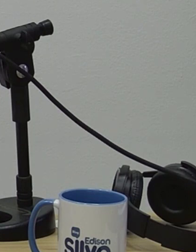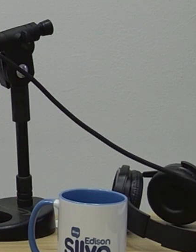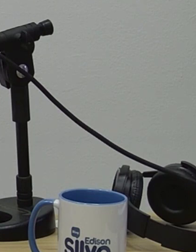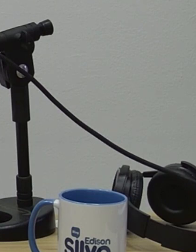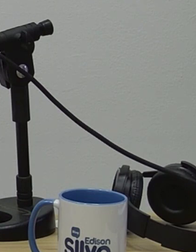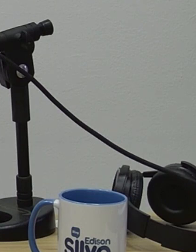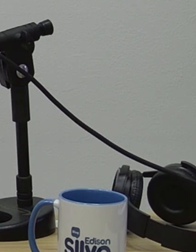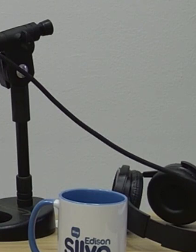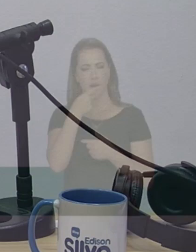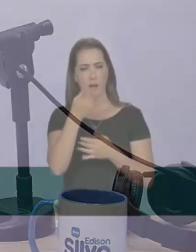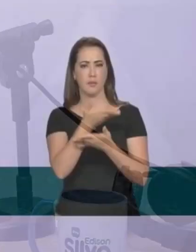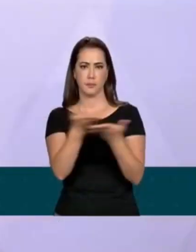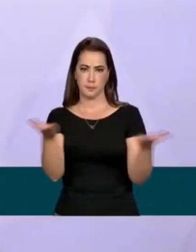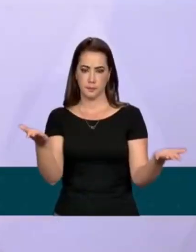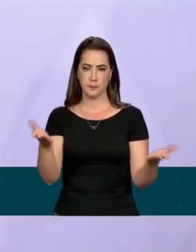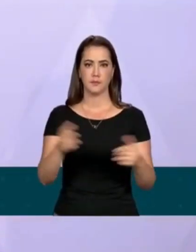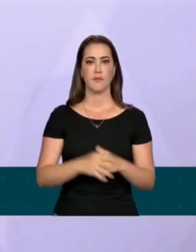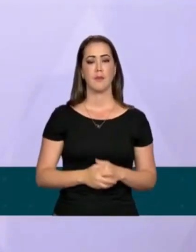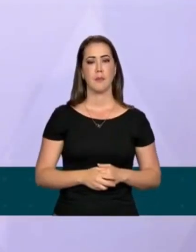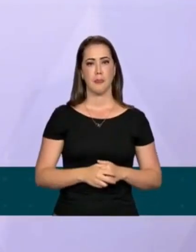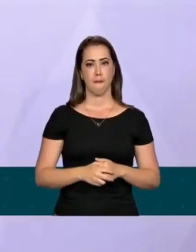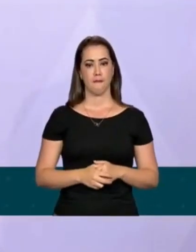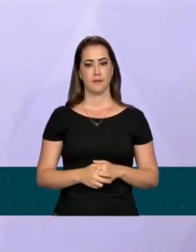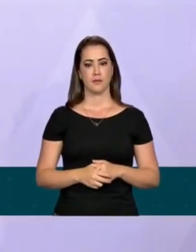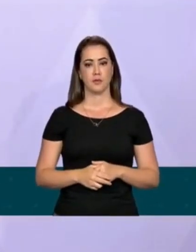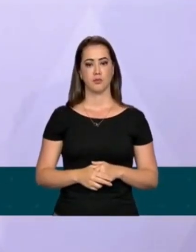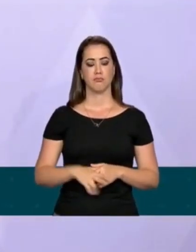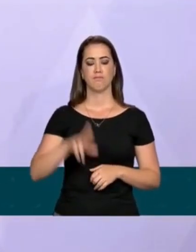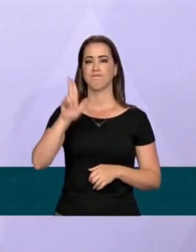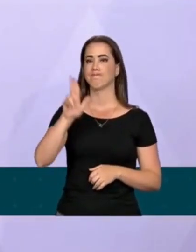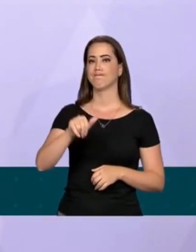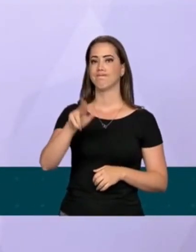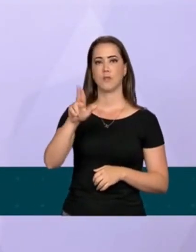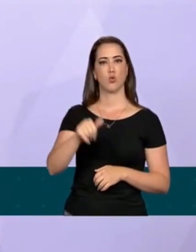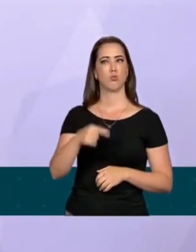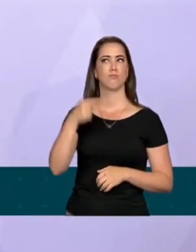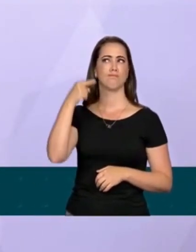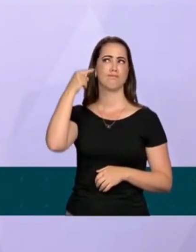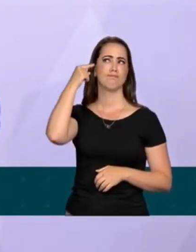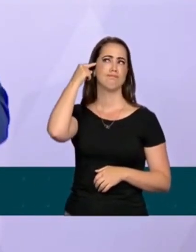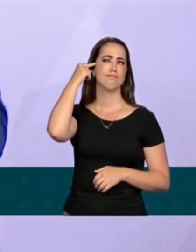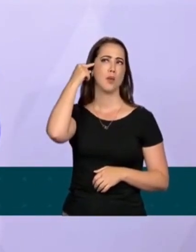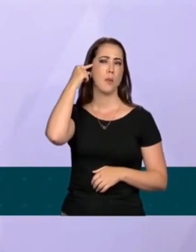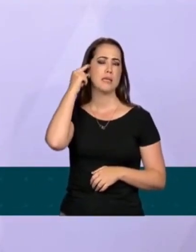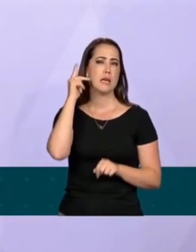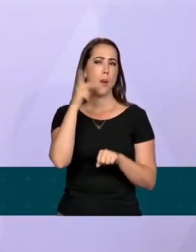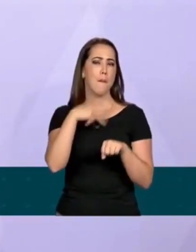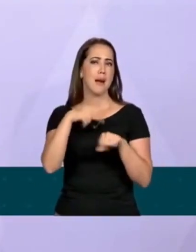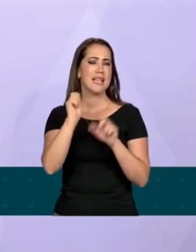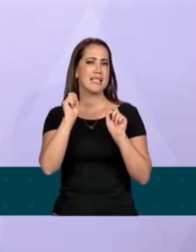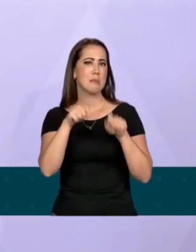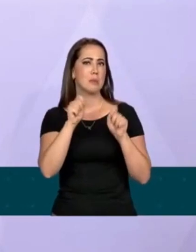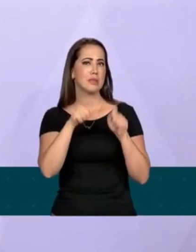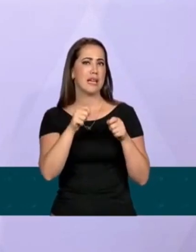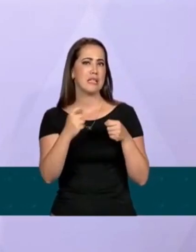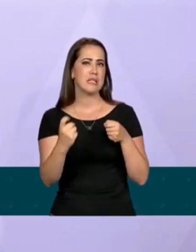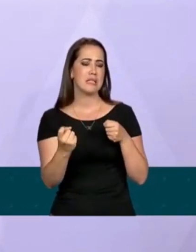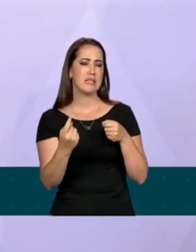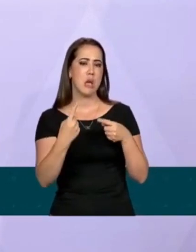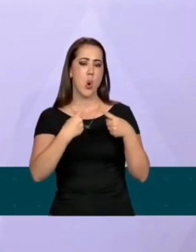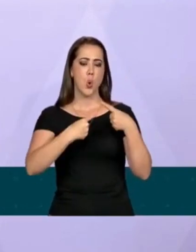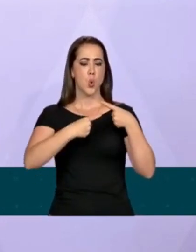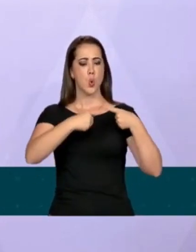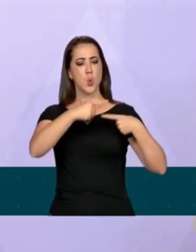Vamos ouvir o que disse o presidente. Que eu nunca pensei que um país pudesse